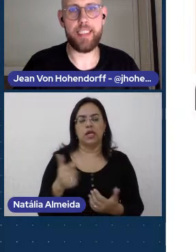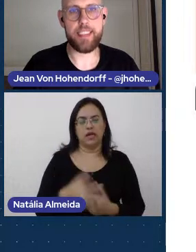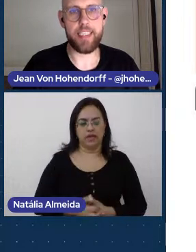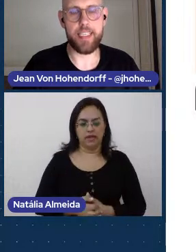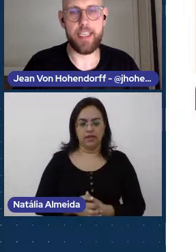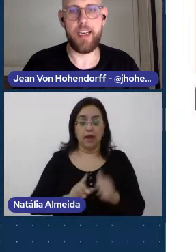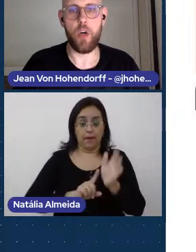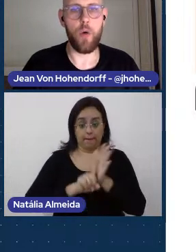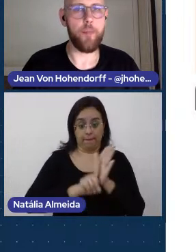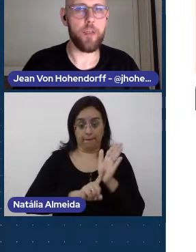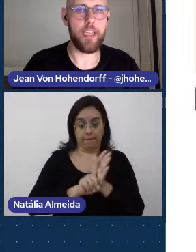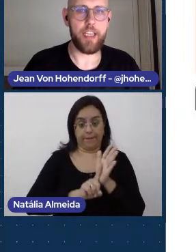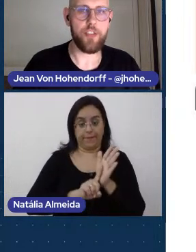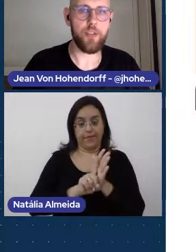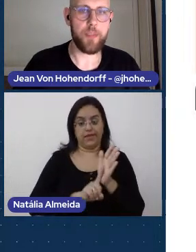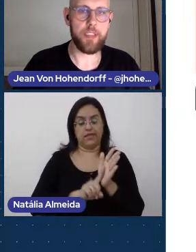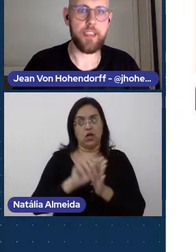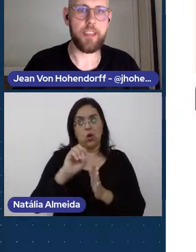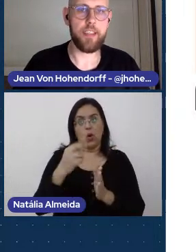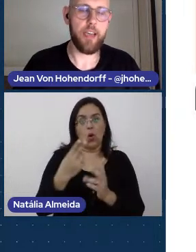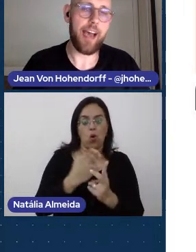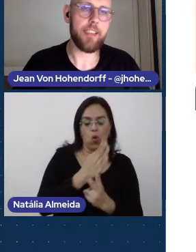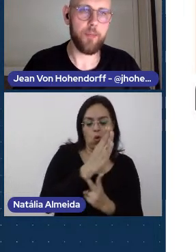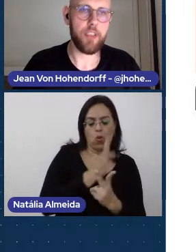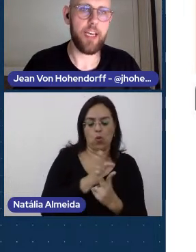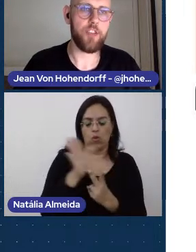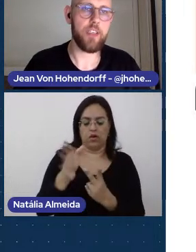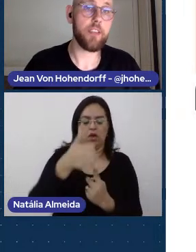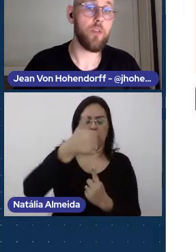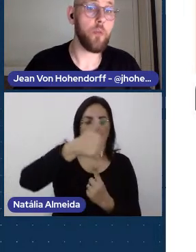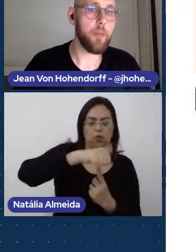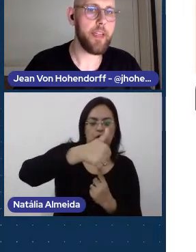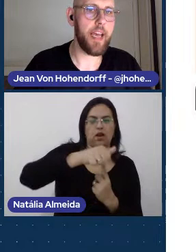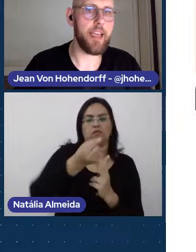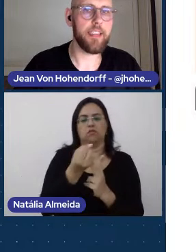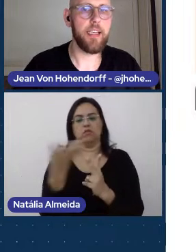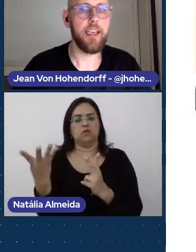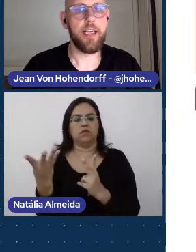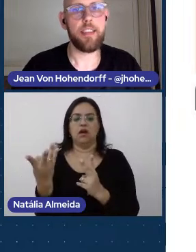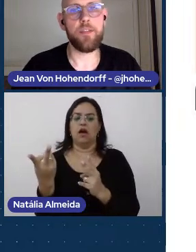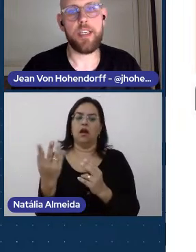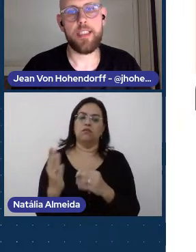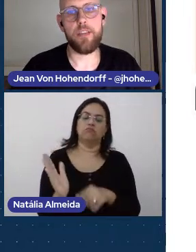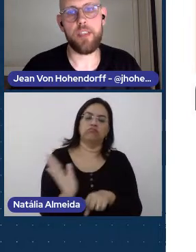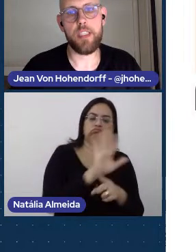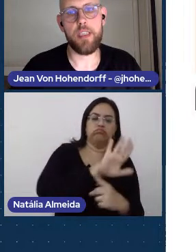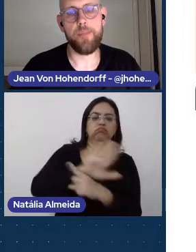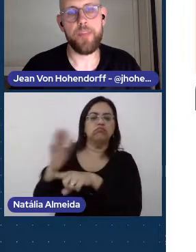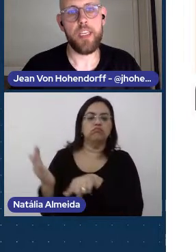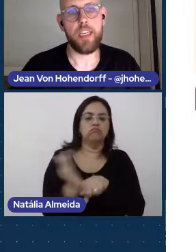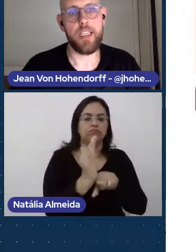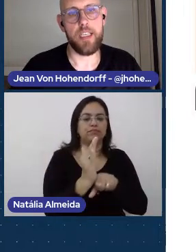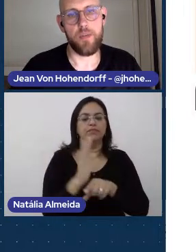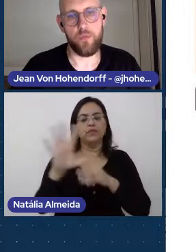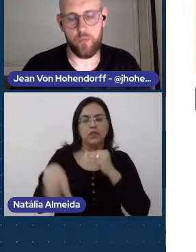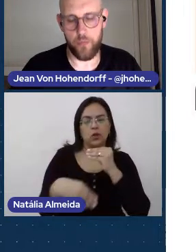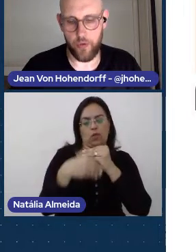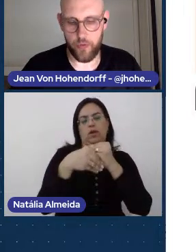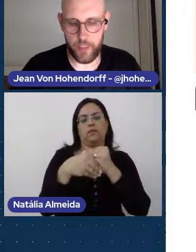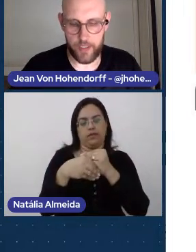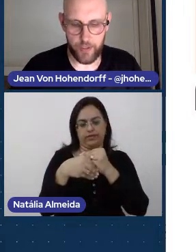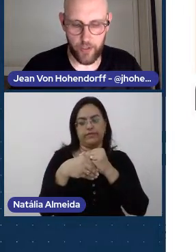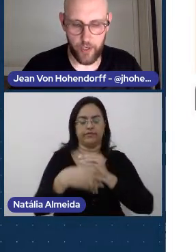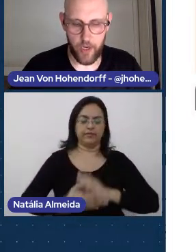a pesquisa ou a abordagem de pesquisa, as abordagens, elas são complementares. Então, trazendo aqui